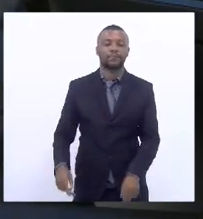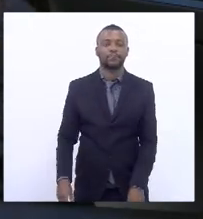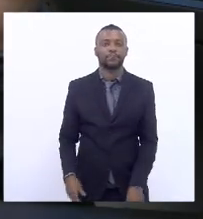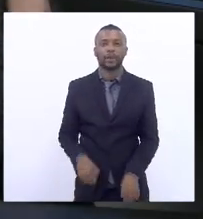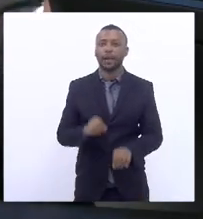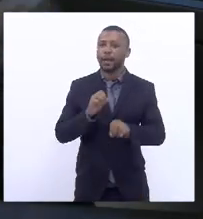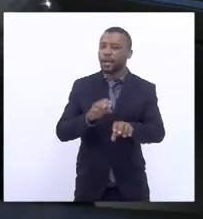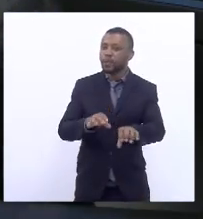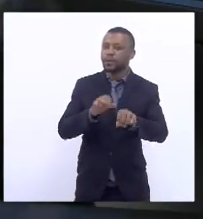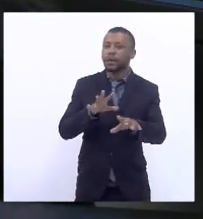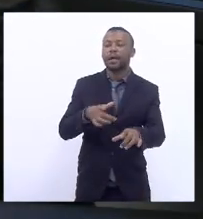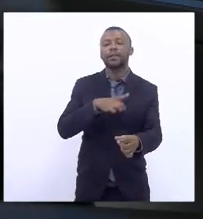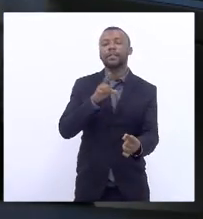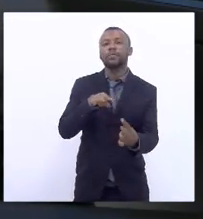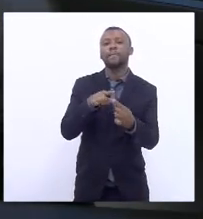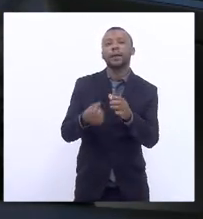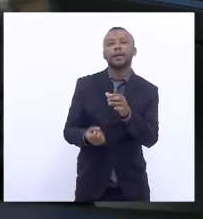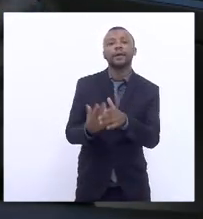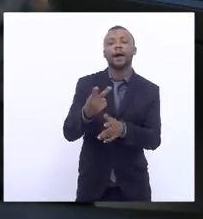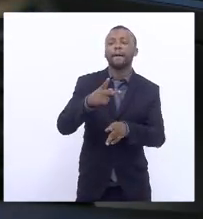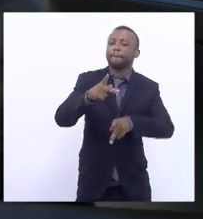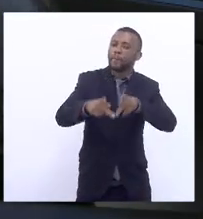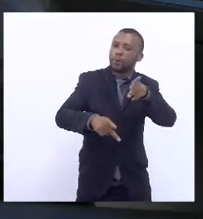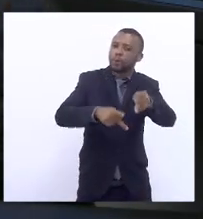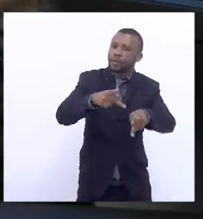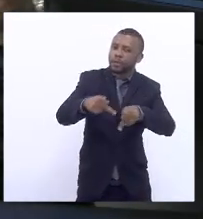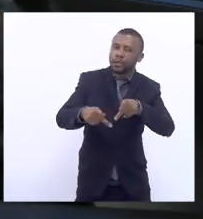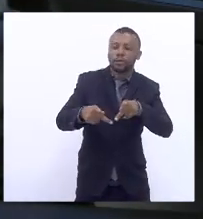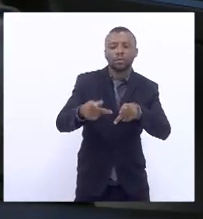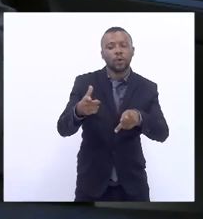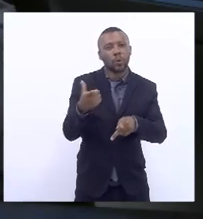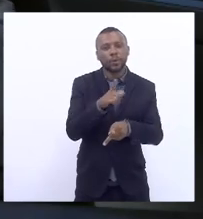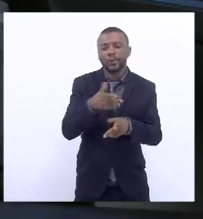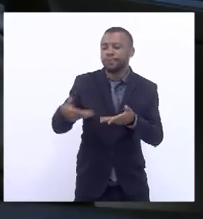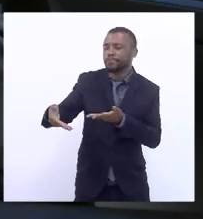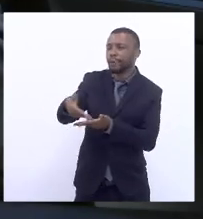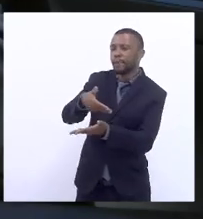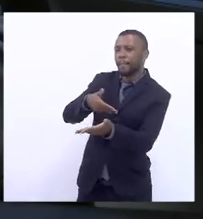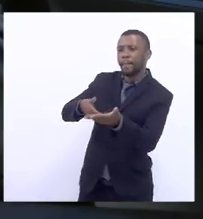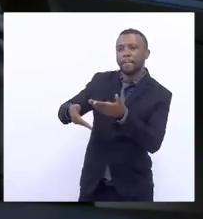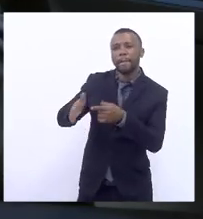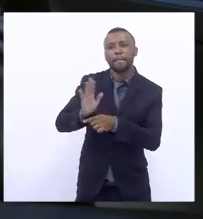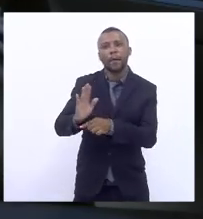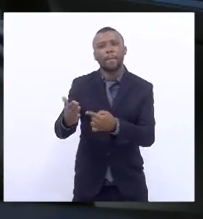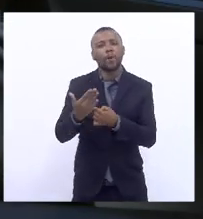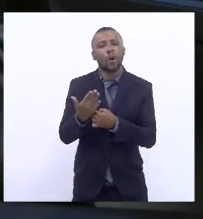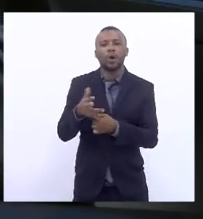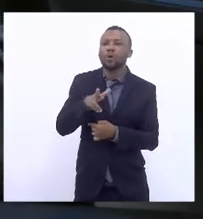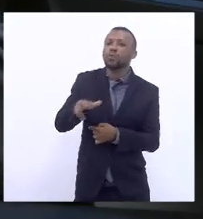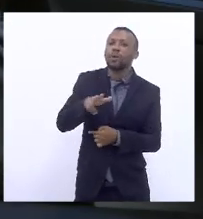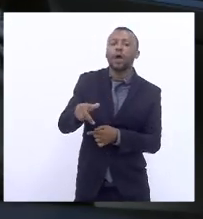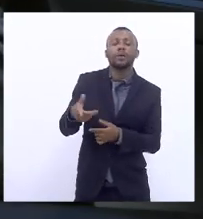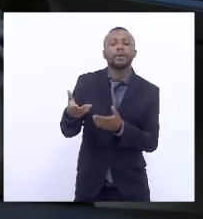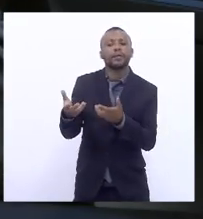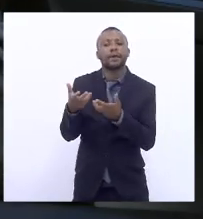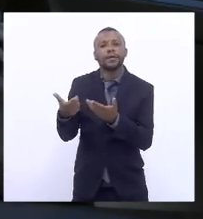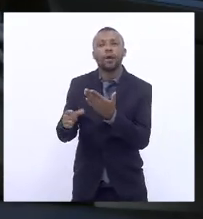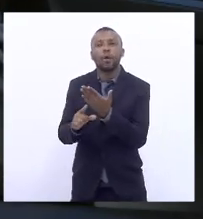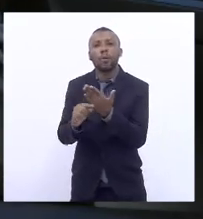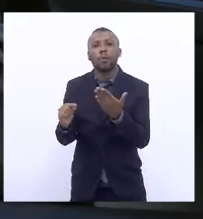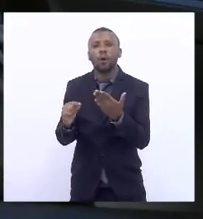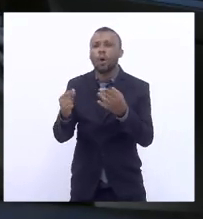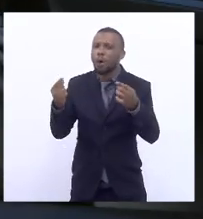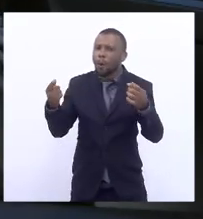Educar para que as civilizações dialoguem. Não o que queria Hutchinson, o choque